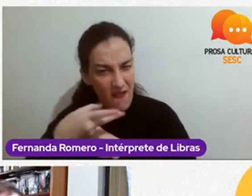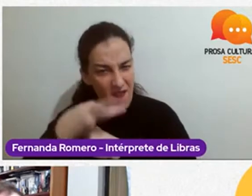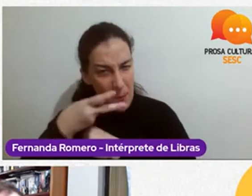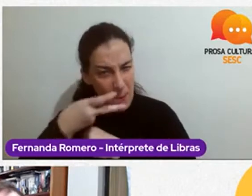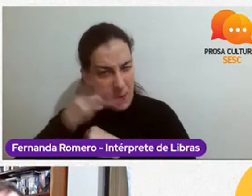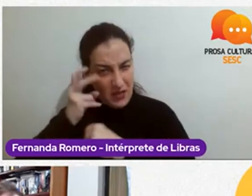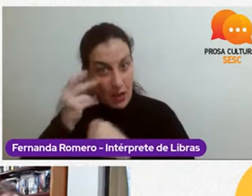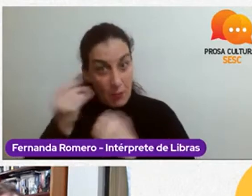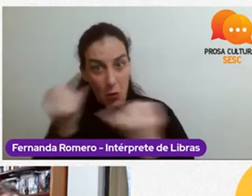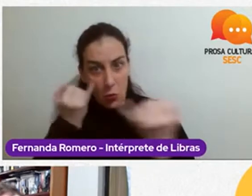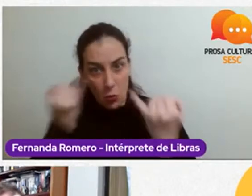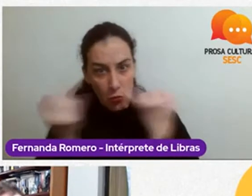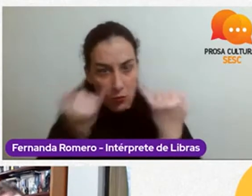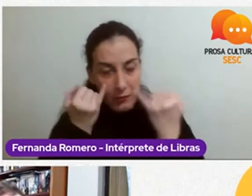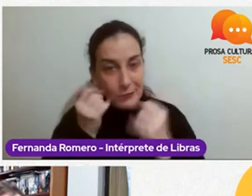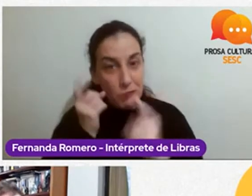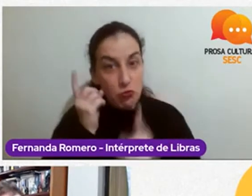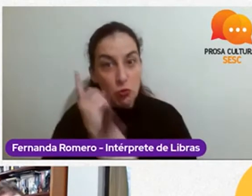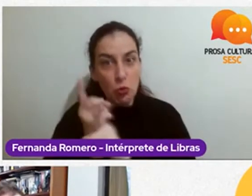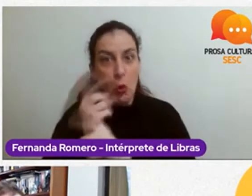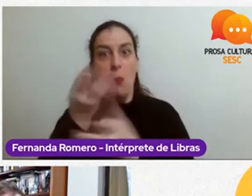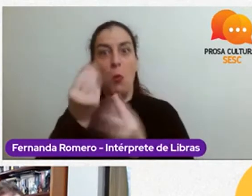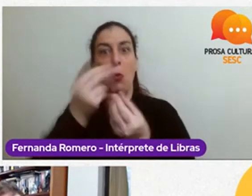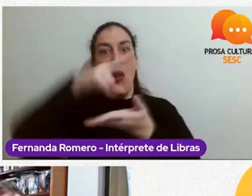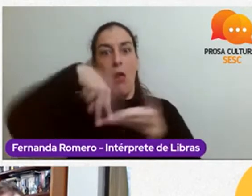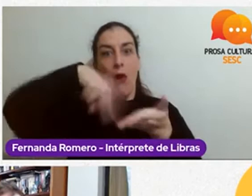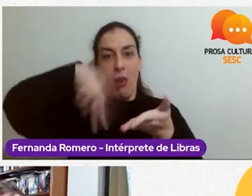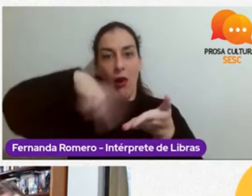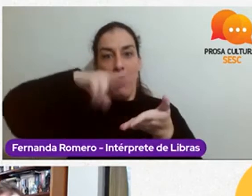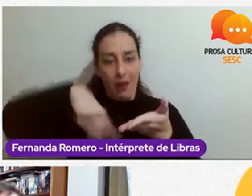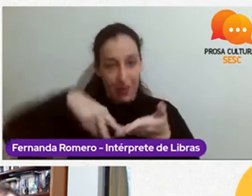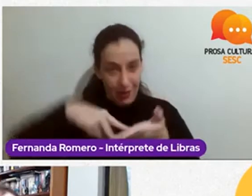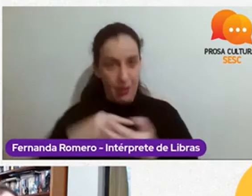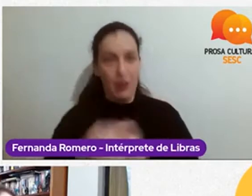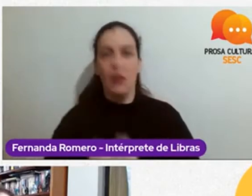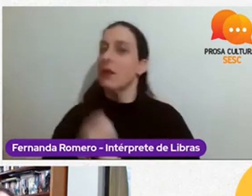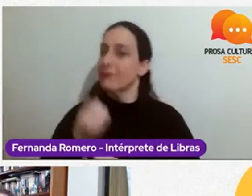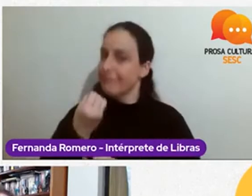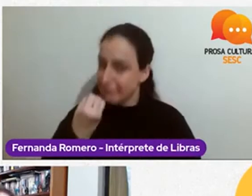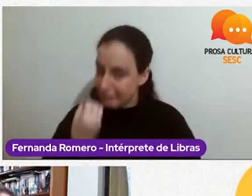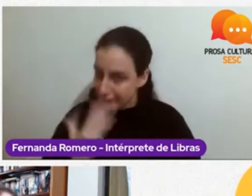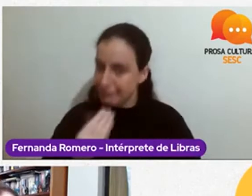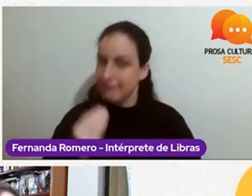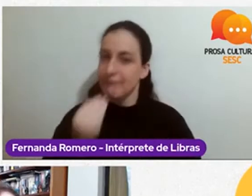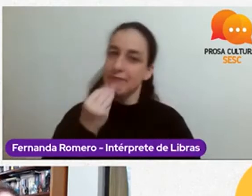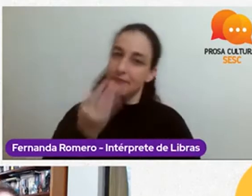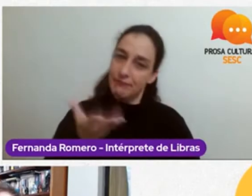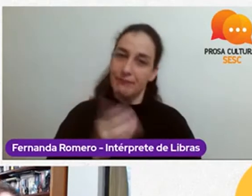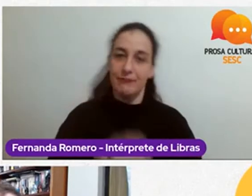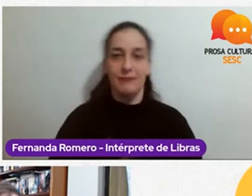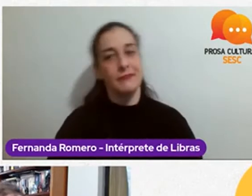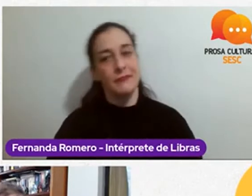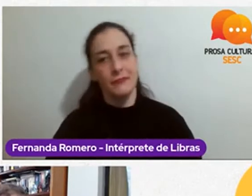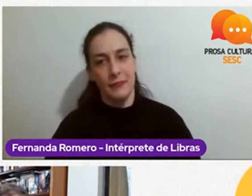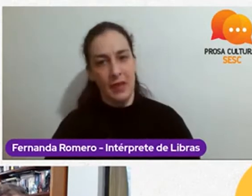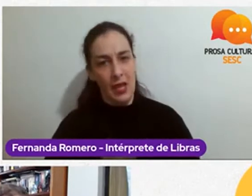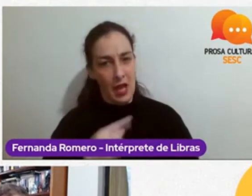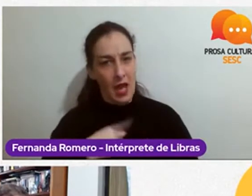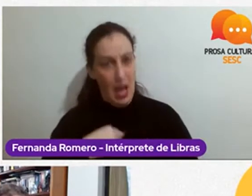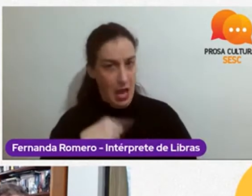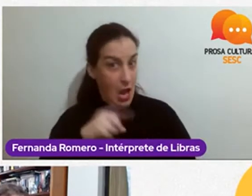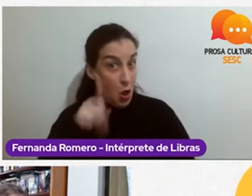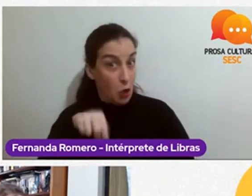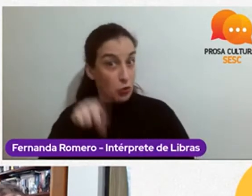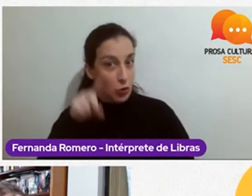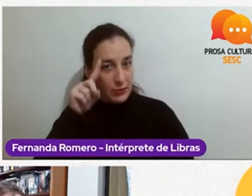muito. São números importantes também. Né? Que bom, claro. Eu sou